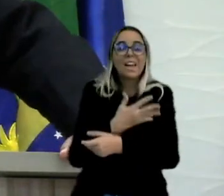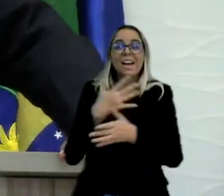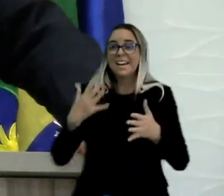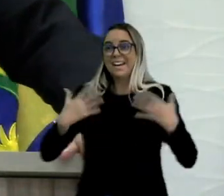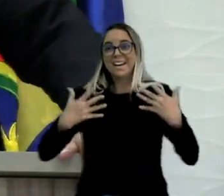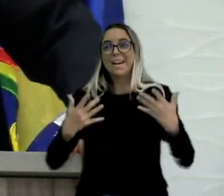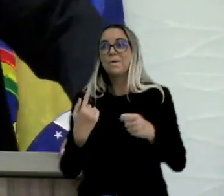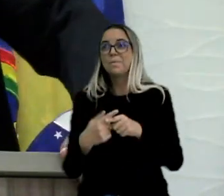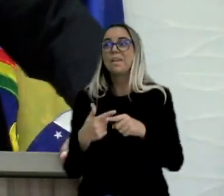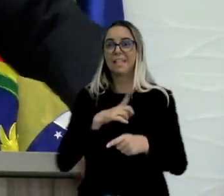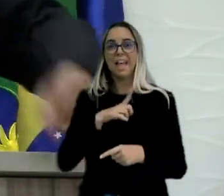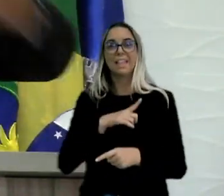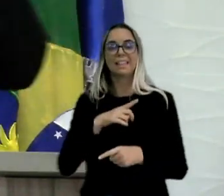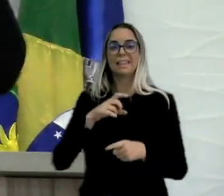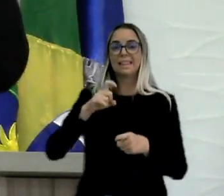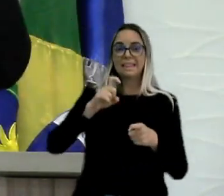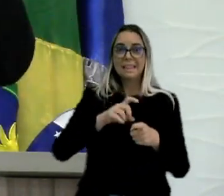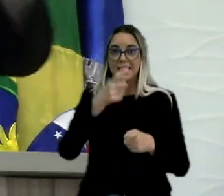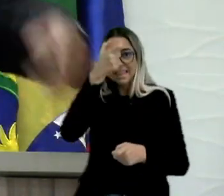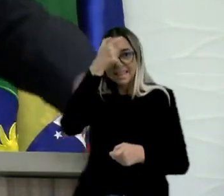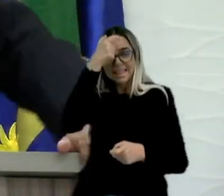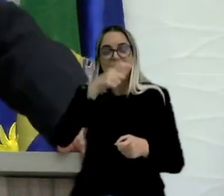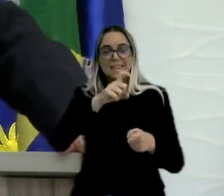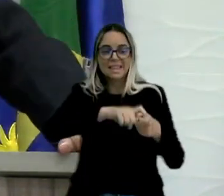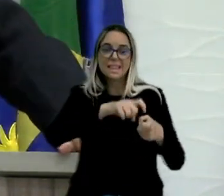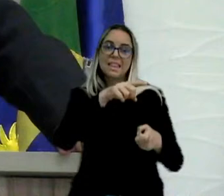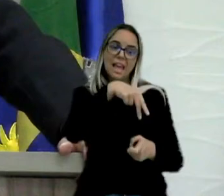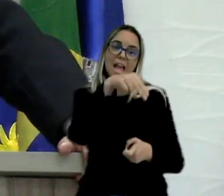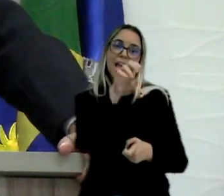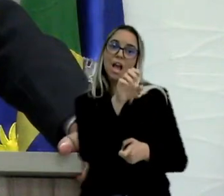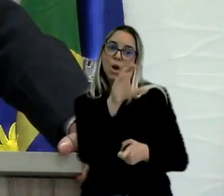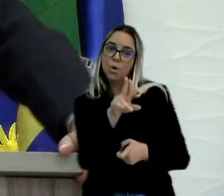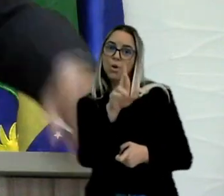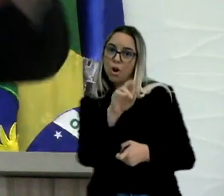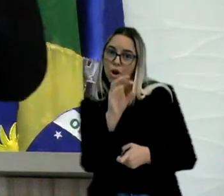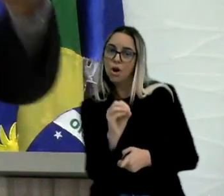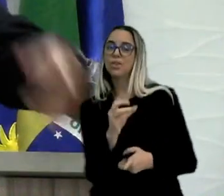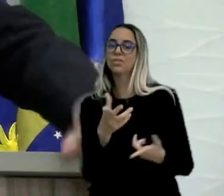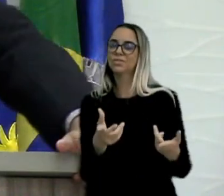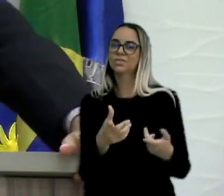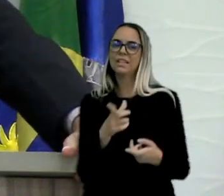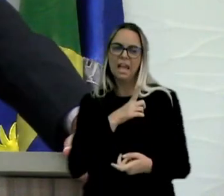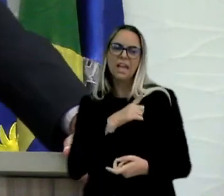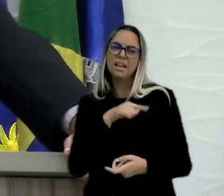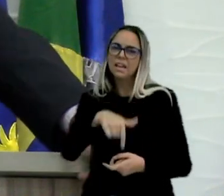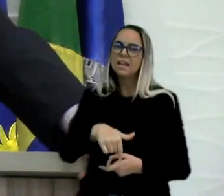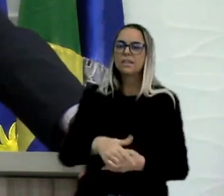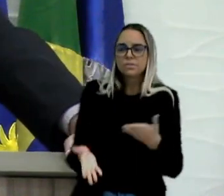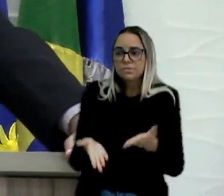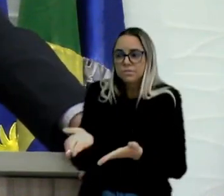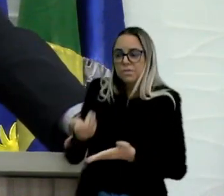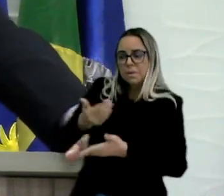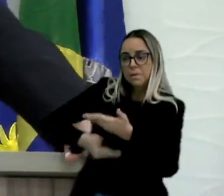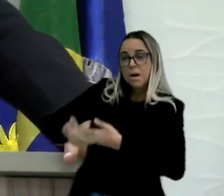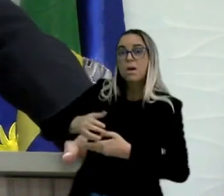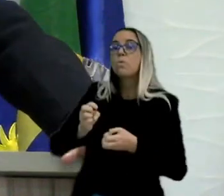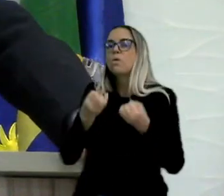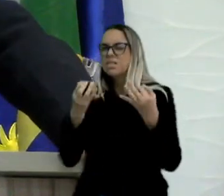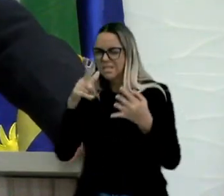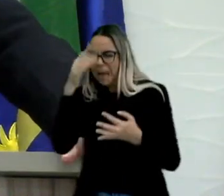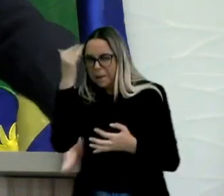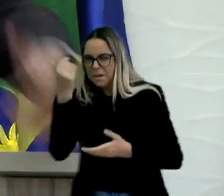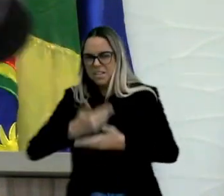neuro especial para criança especial no nosso município que uma consulta dessa neid é de R 400 a R 500